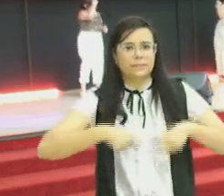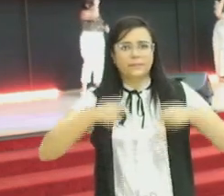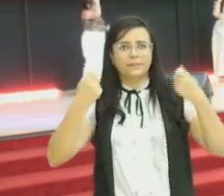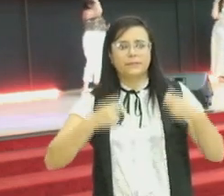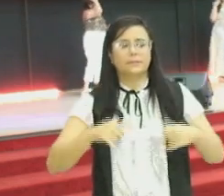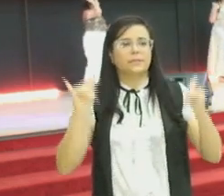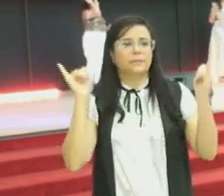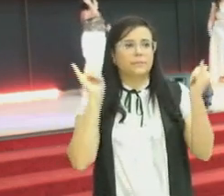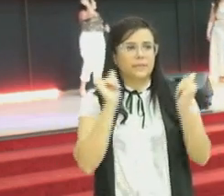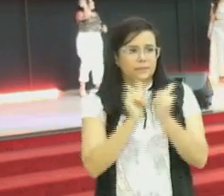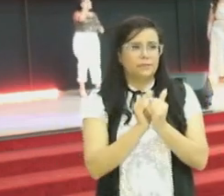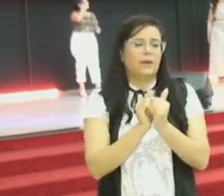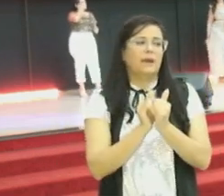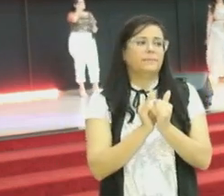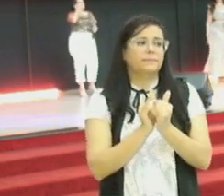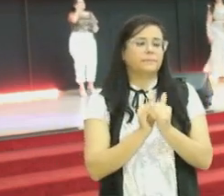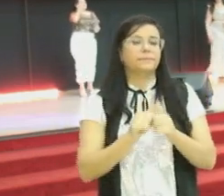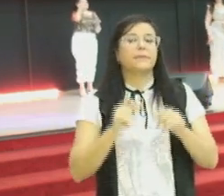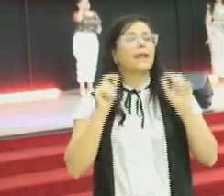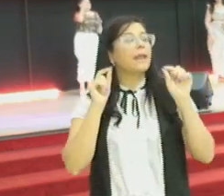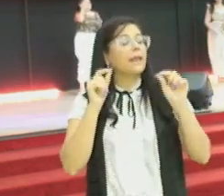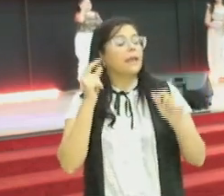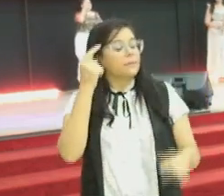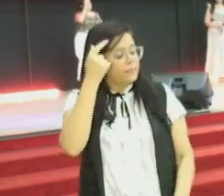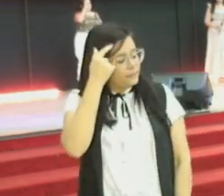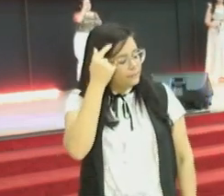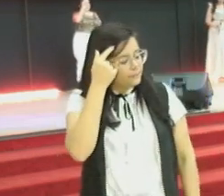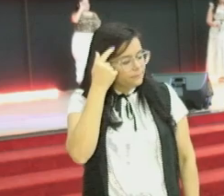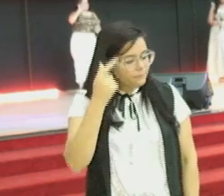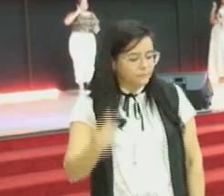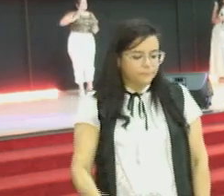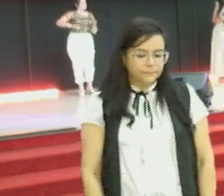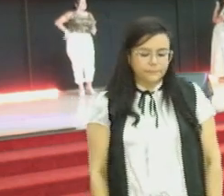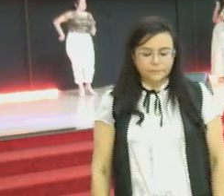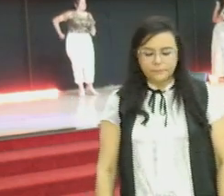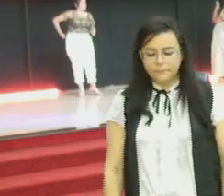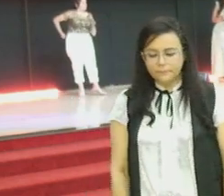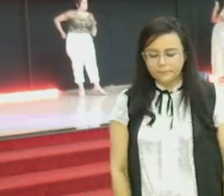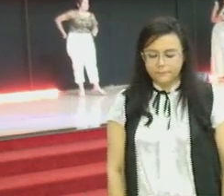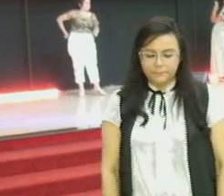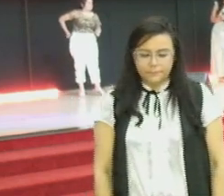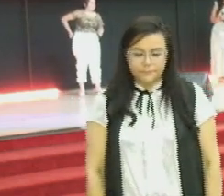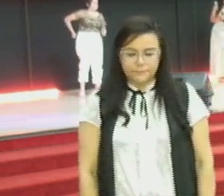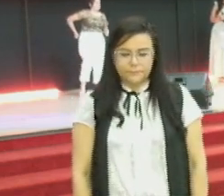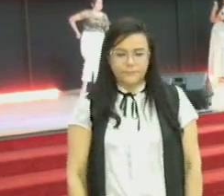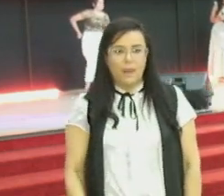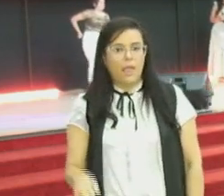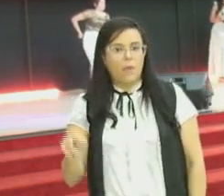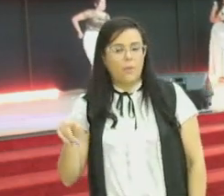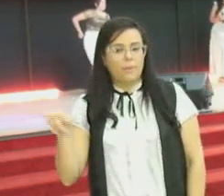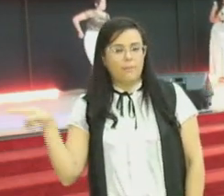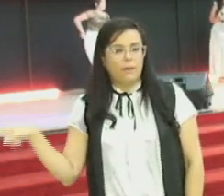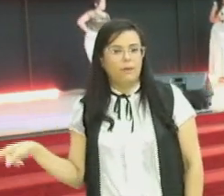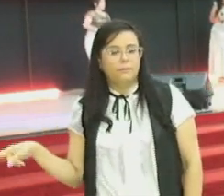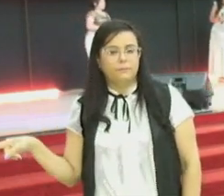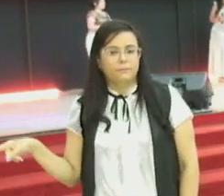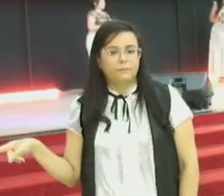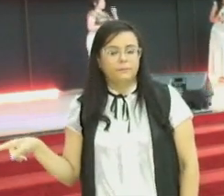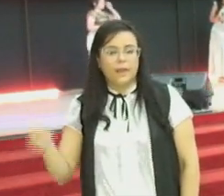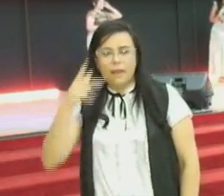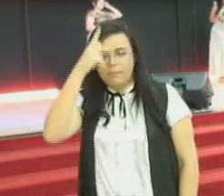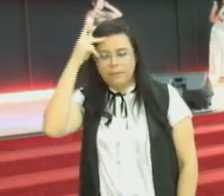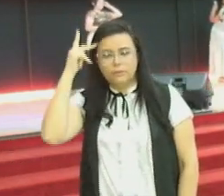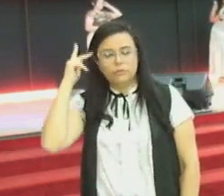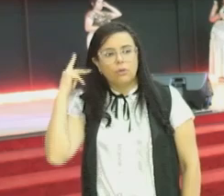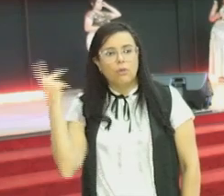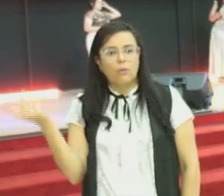Quem você precisa perdoar? É um irmão? É um